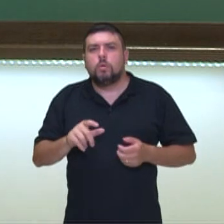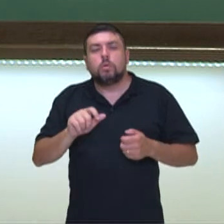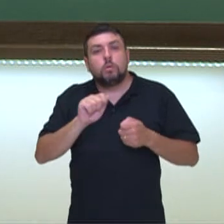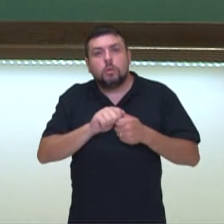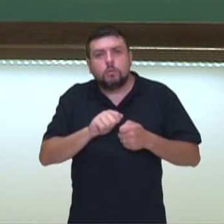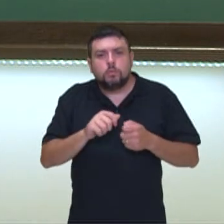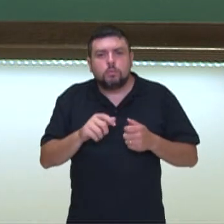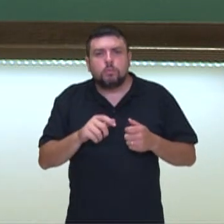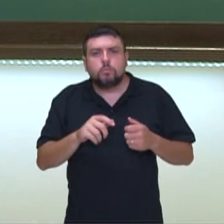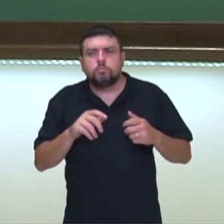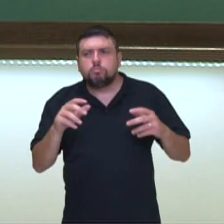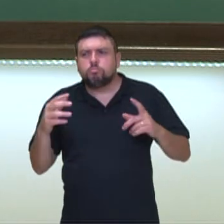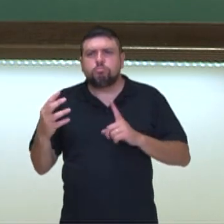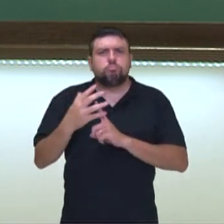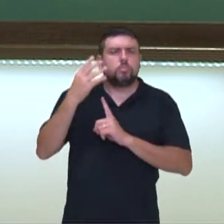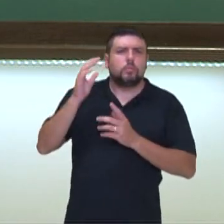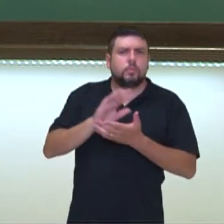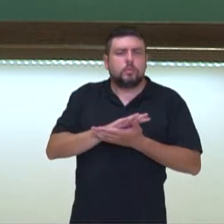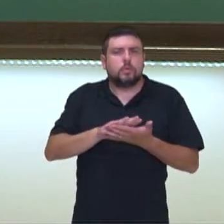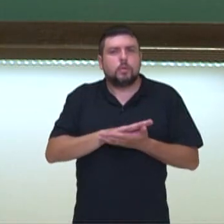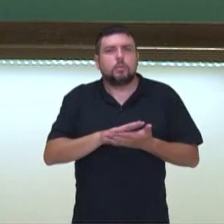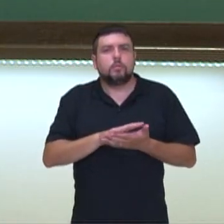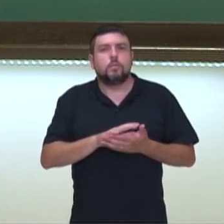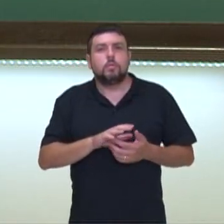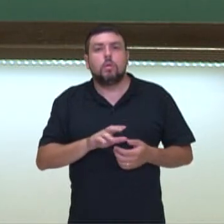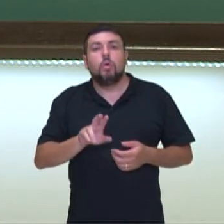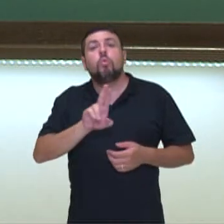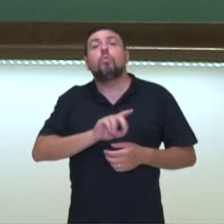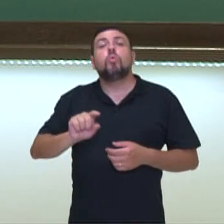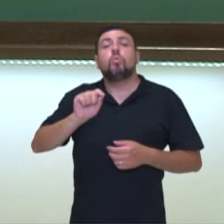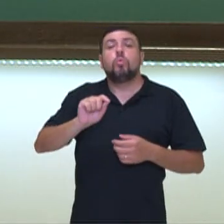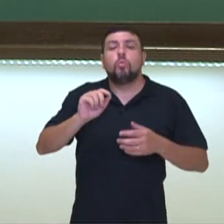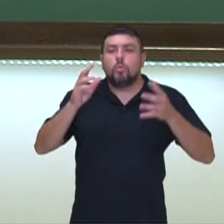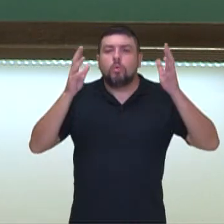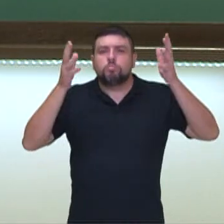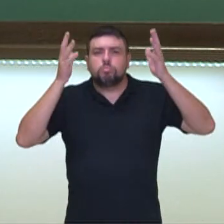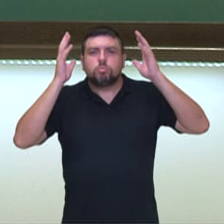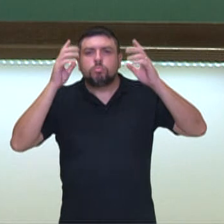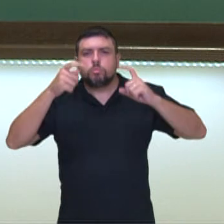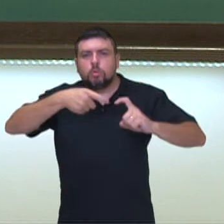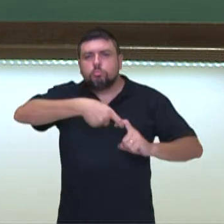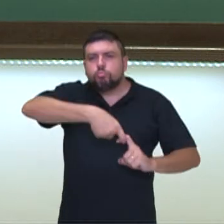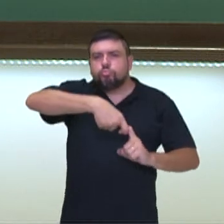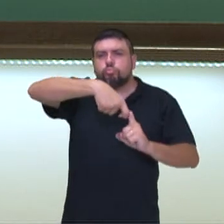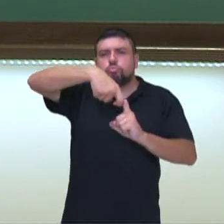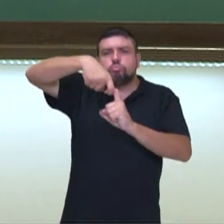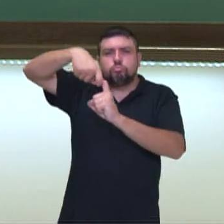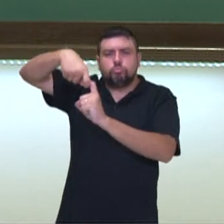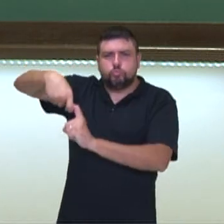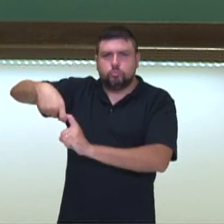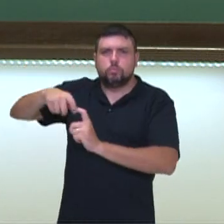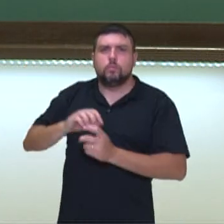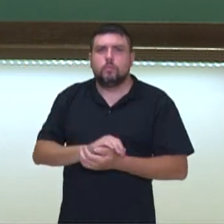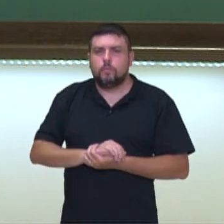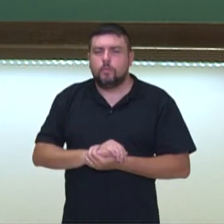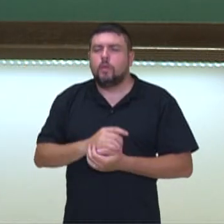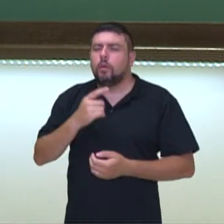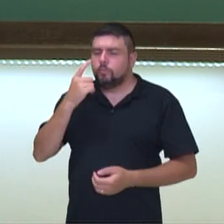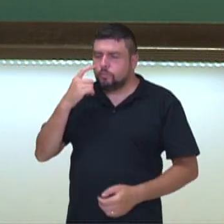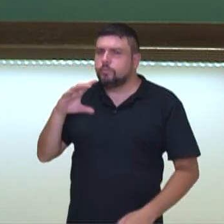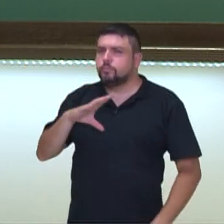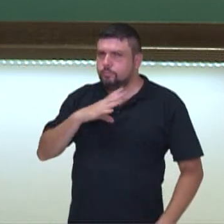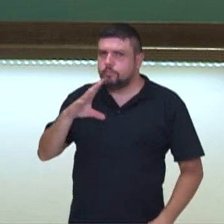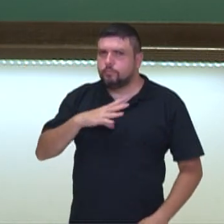serem incomodados. Eles usaram até um guincho para levar essa escultura que o artista produziu. Olha como o cara é